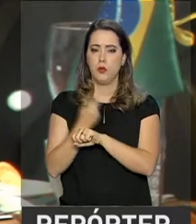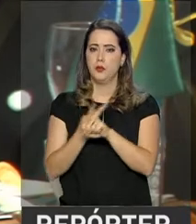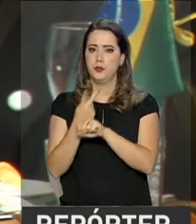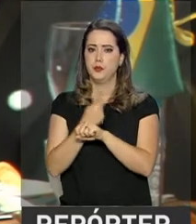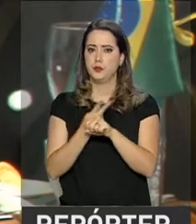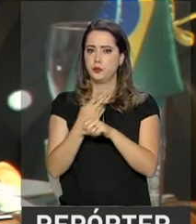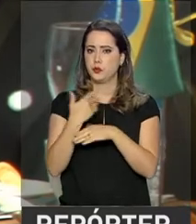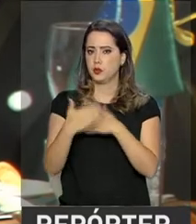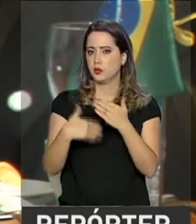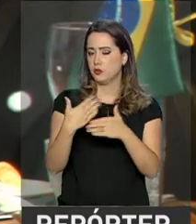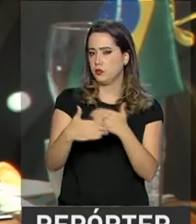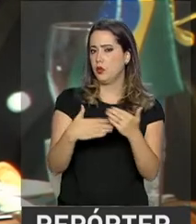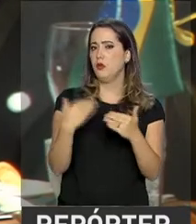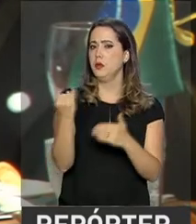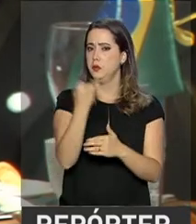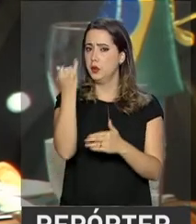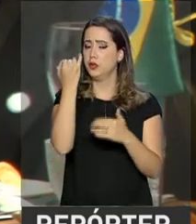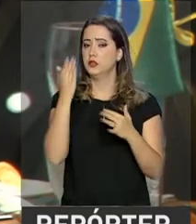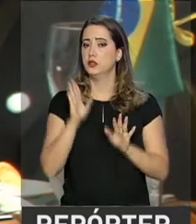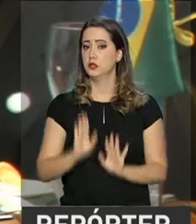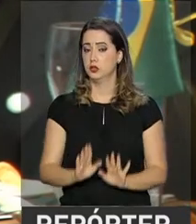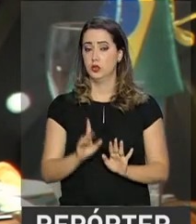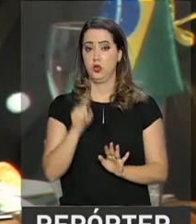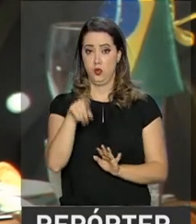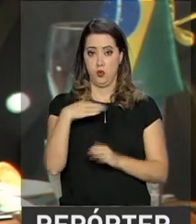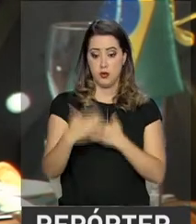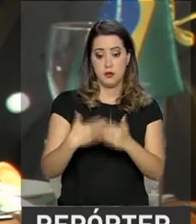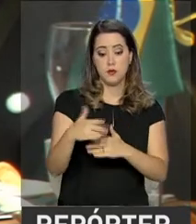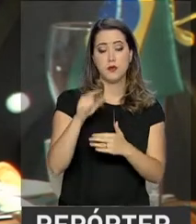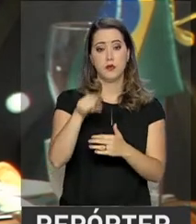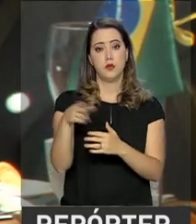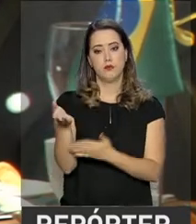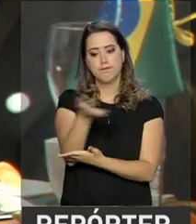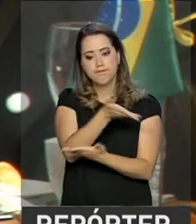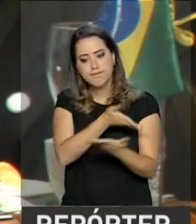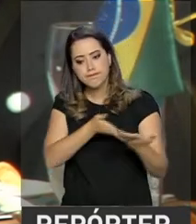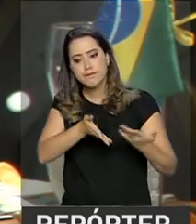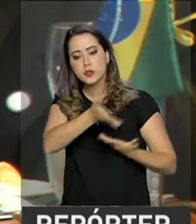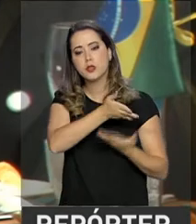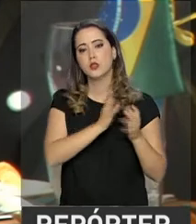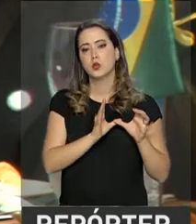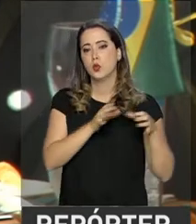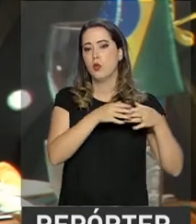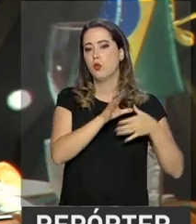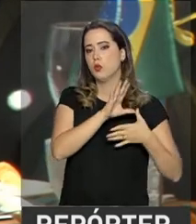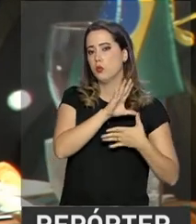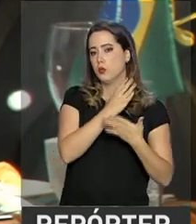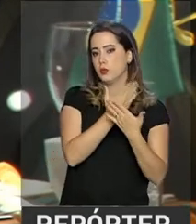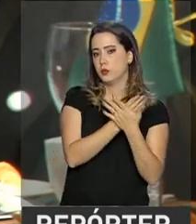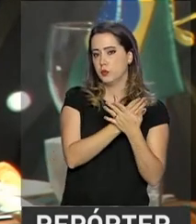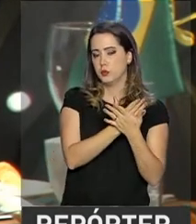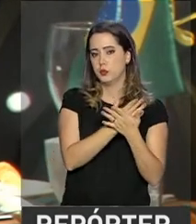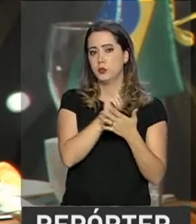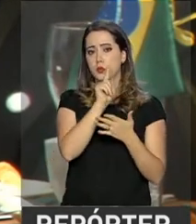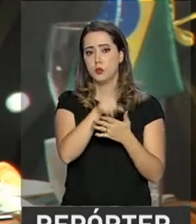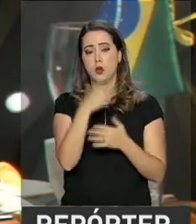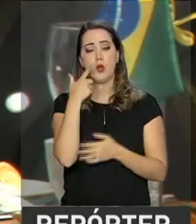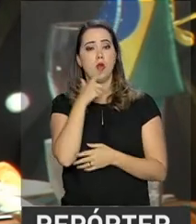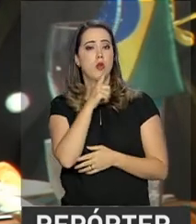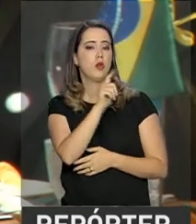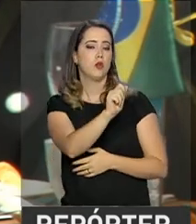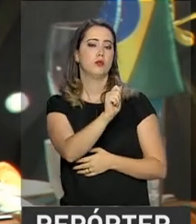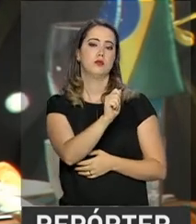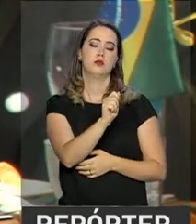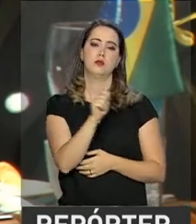desenvolvimento qualquer mas um desenvolvimento compartilhado um desenvolvimento que alcance